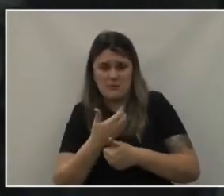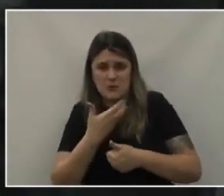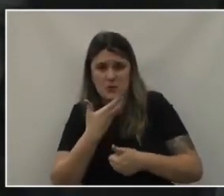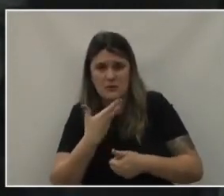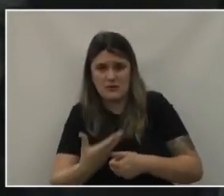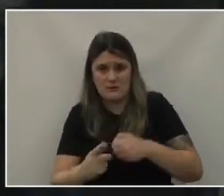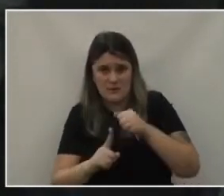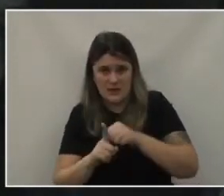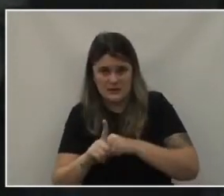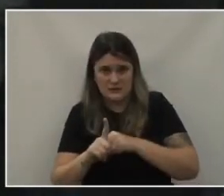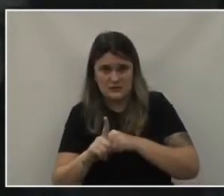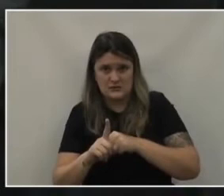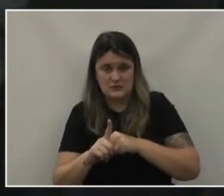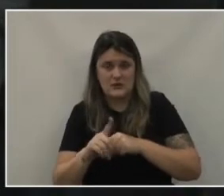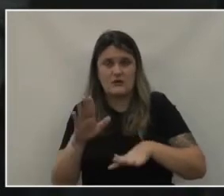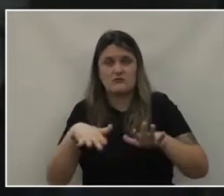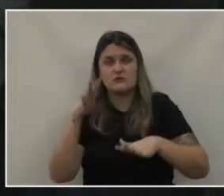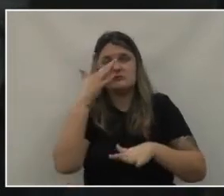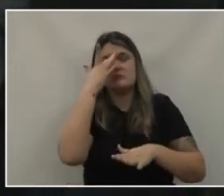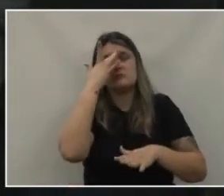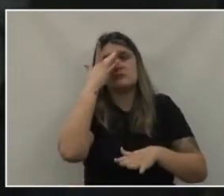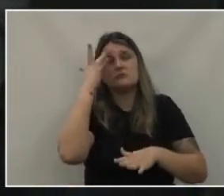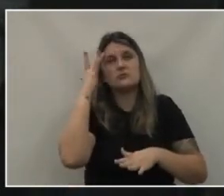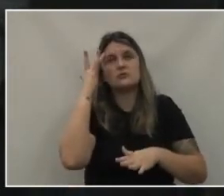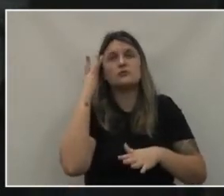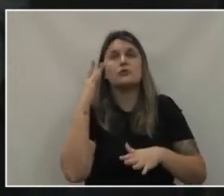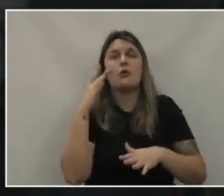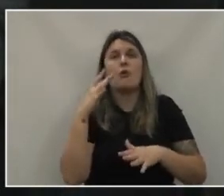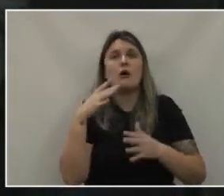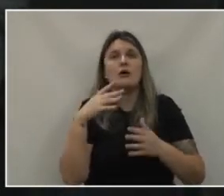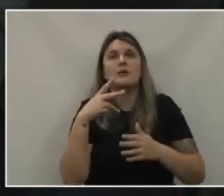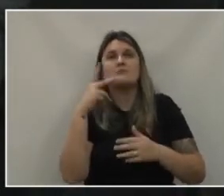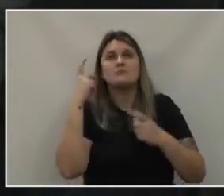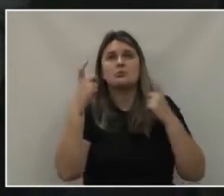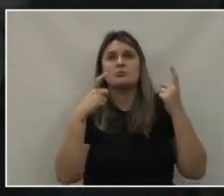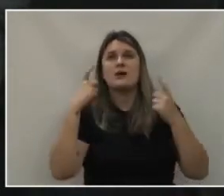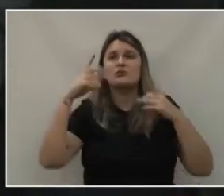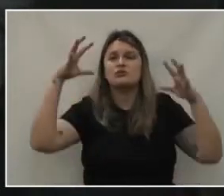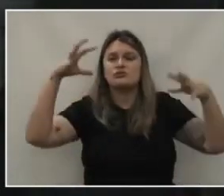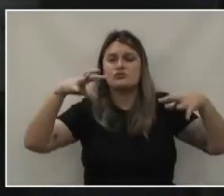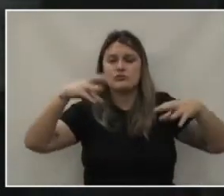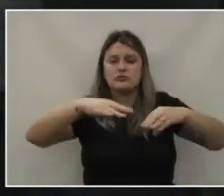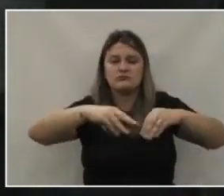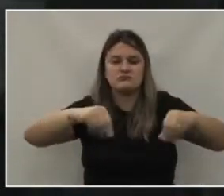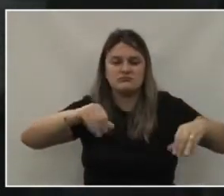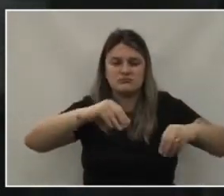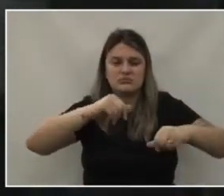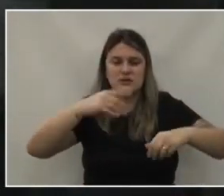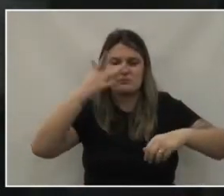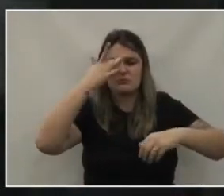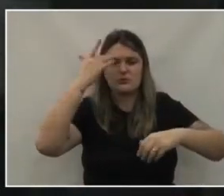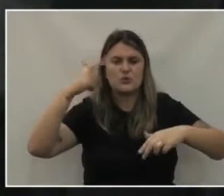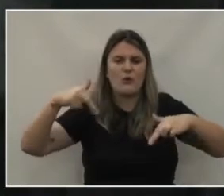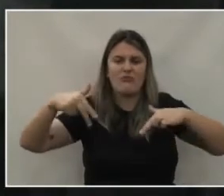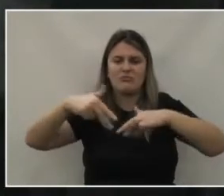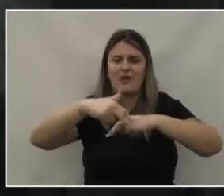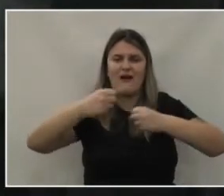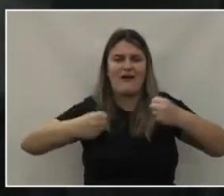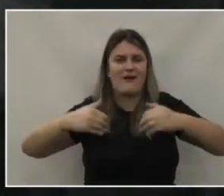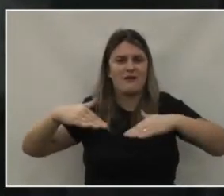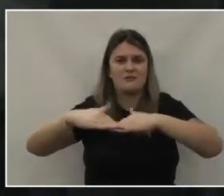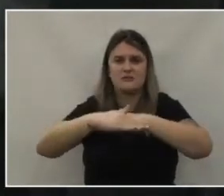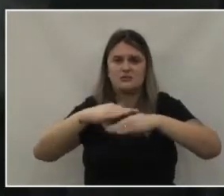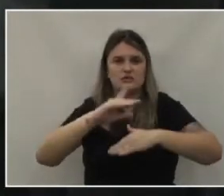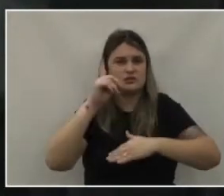fica lá, às vezes, quando chove, vira um barro, as pessoas não conseguem se locomover. Então, precisa